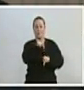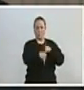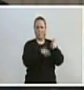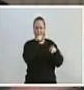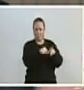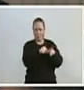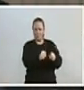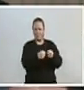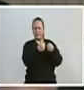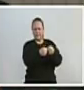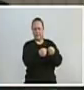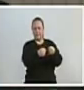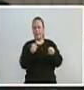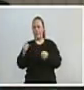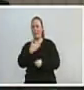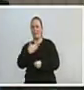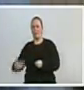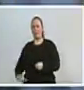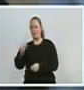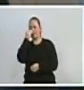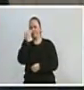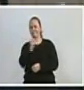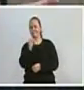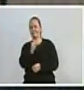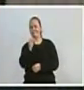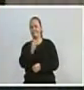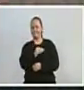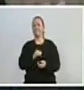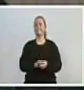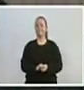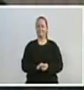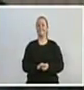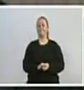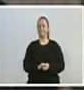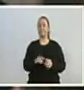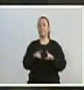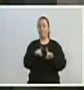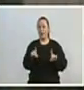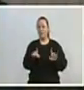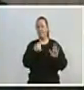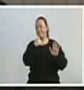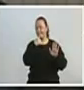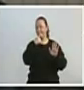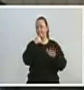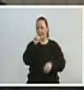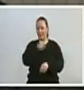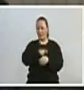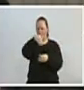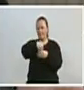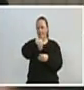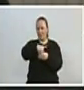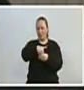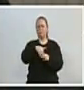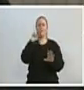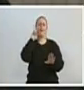nossos governantes e lembrados, infelizmente, são lembrados de forma igualitária, todos esses, na hora que precisa do votinho, caindo lá na urna. E